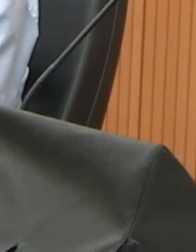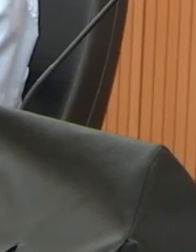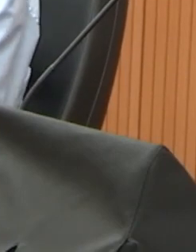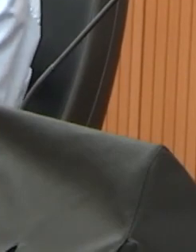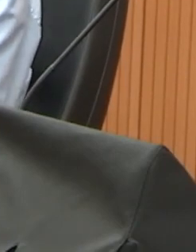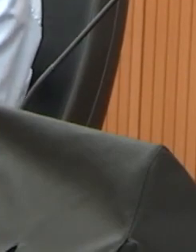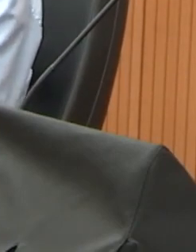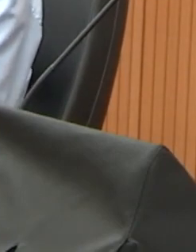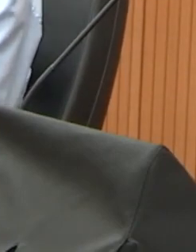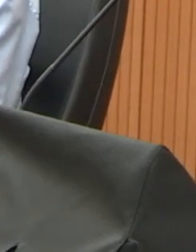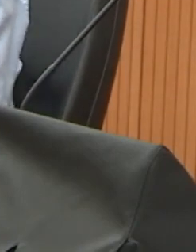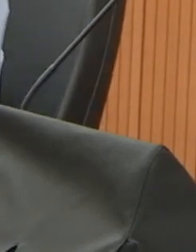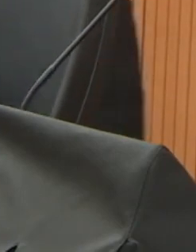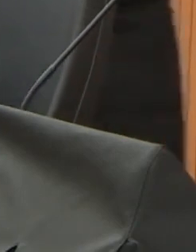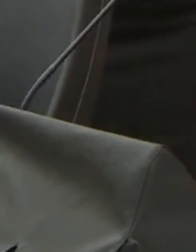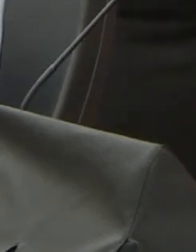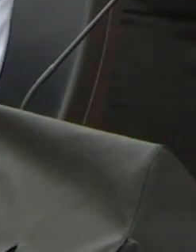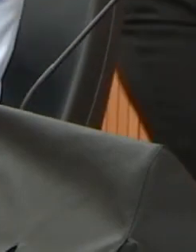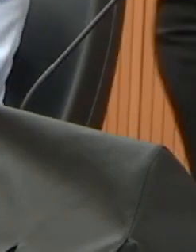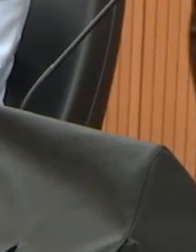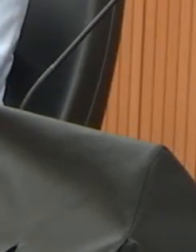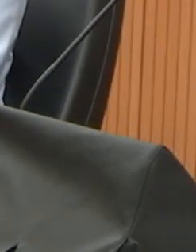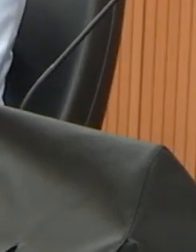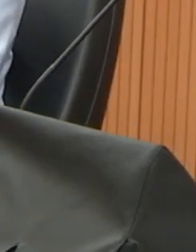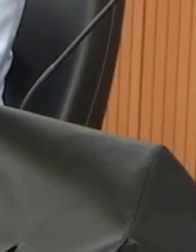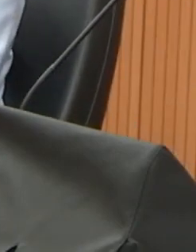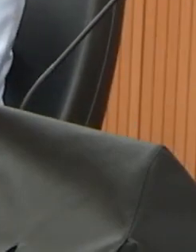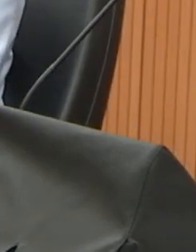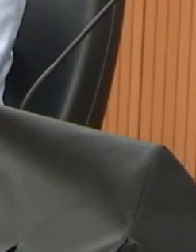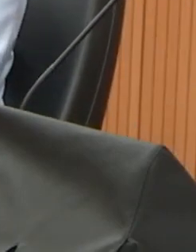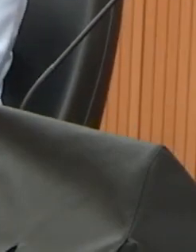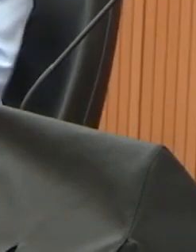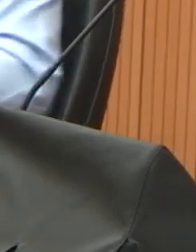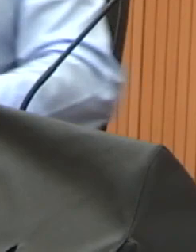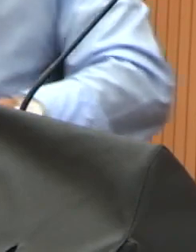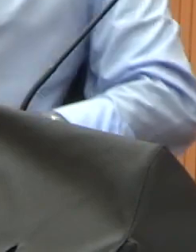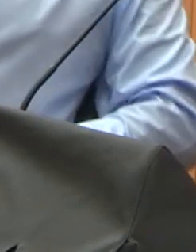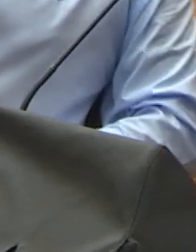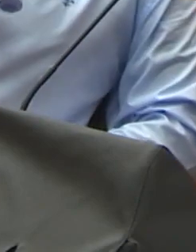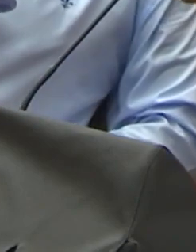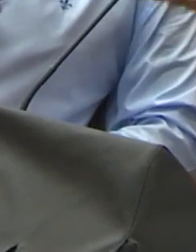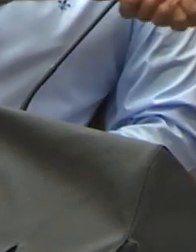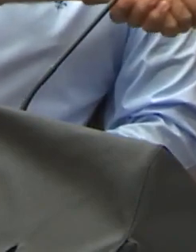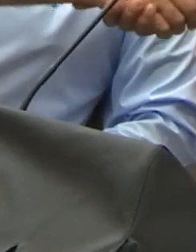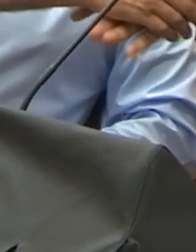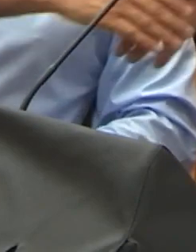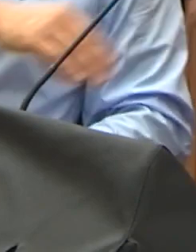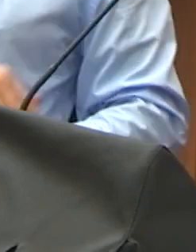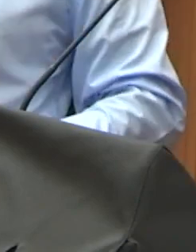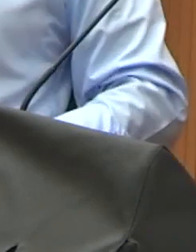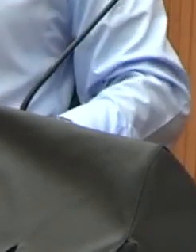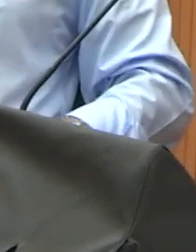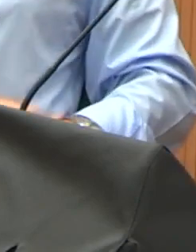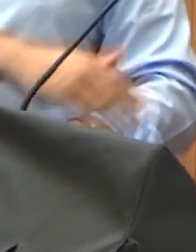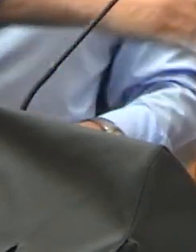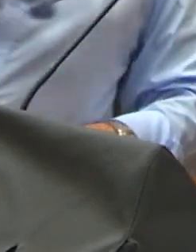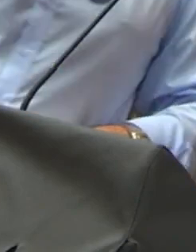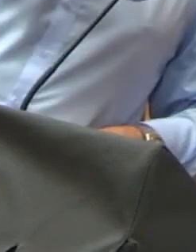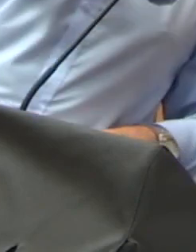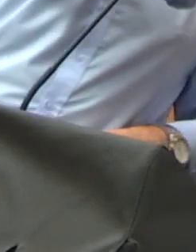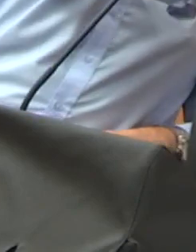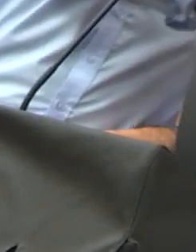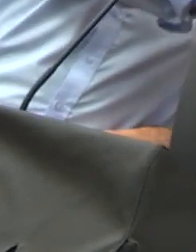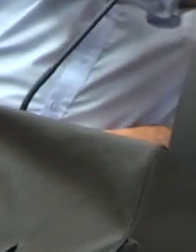Agradecendo muito aqui a presença da dona Terezinha, famosa Terezinha da Saúde, nossa amiga da região lá do Ouro Verde, que é membro do